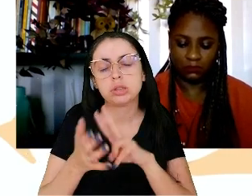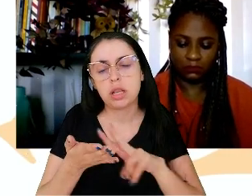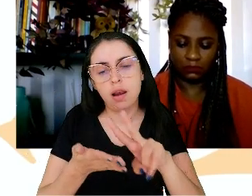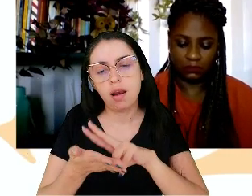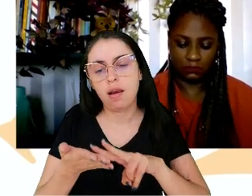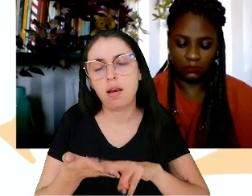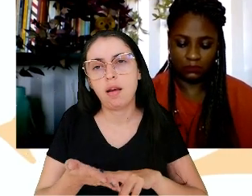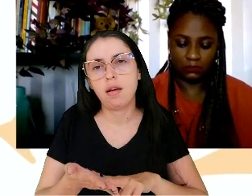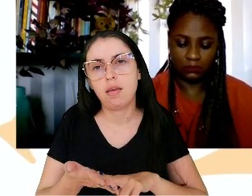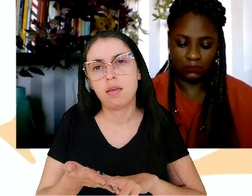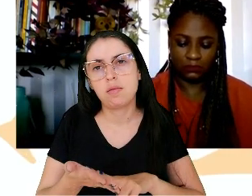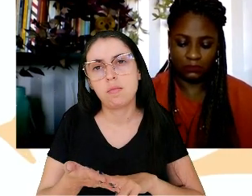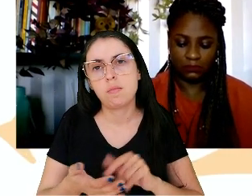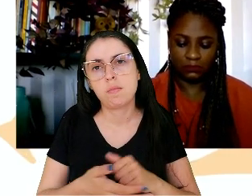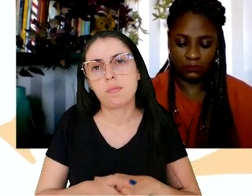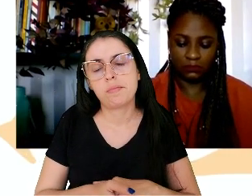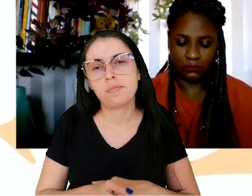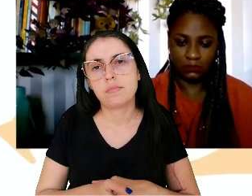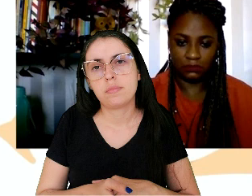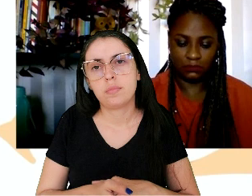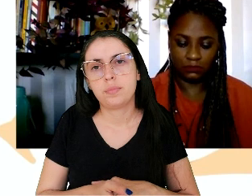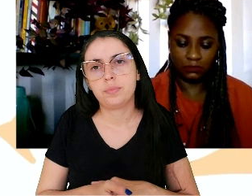pequeno trecho